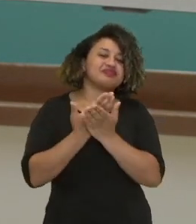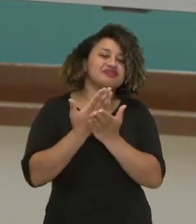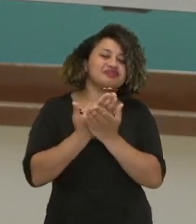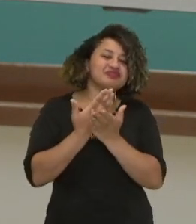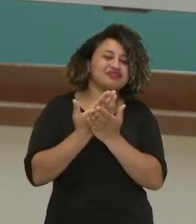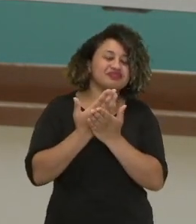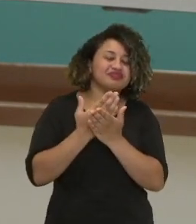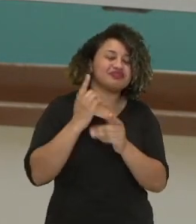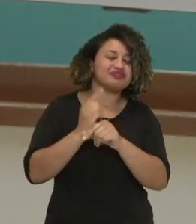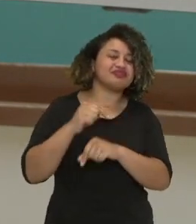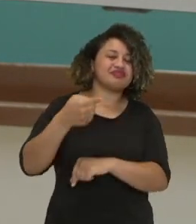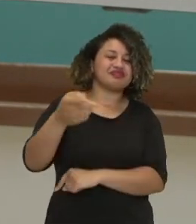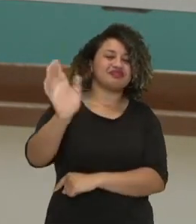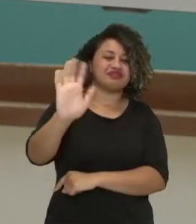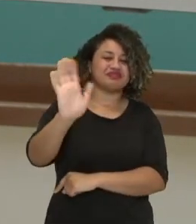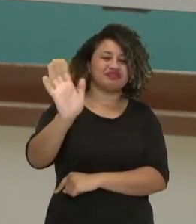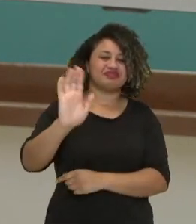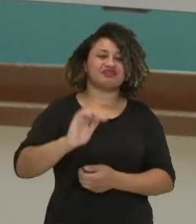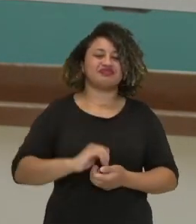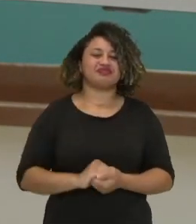e até breve!